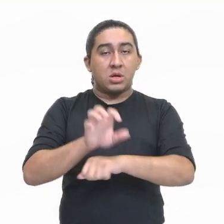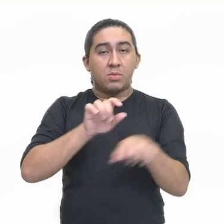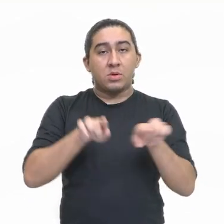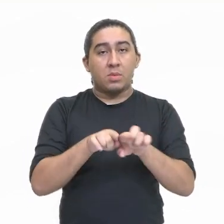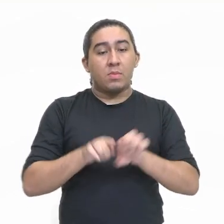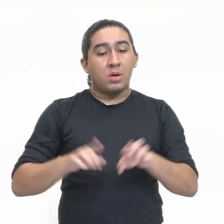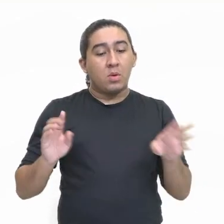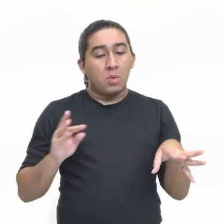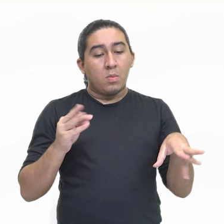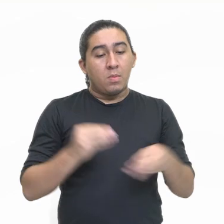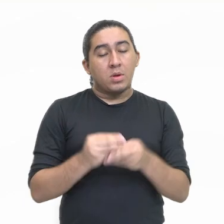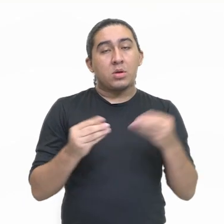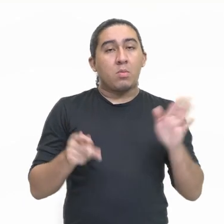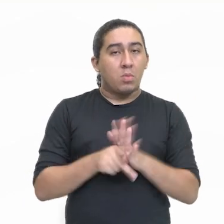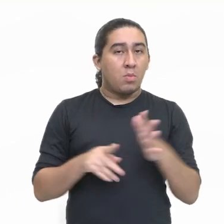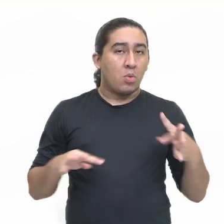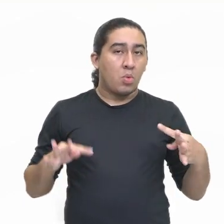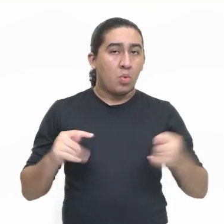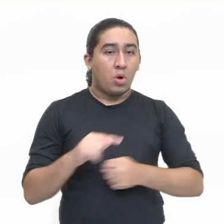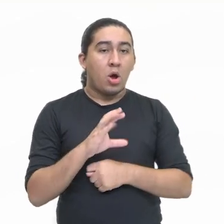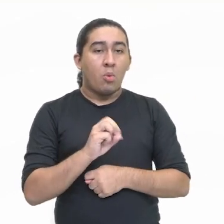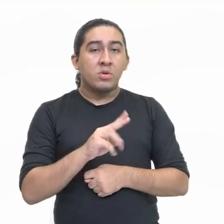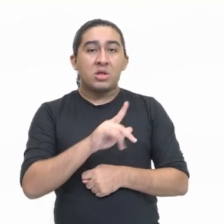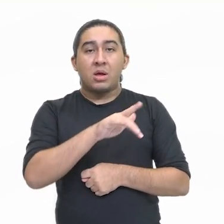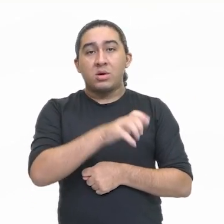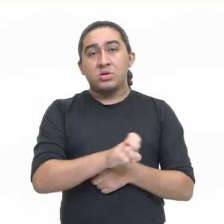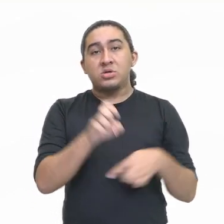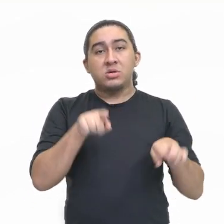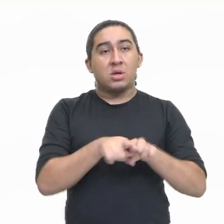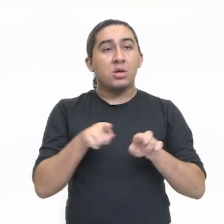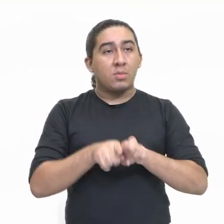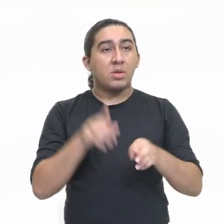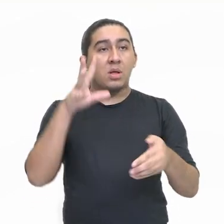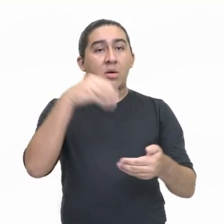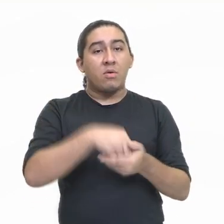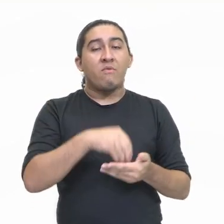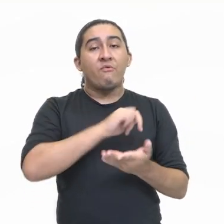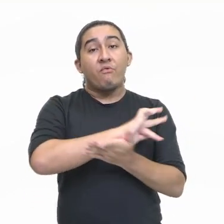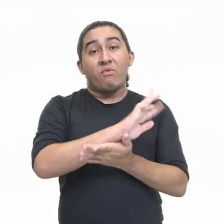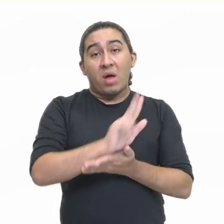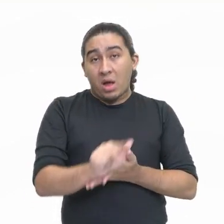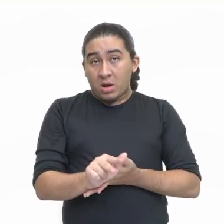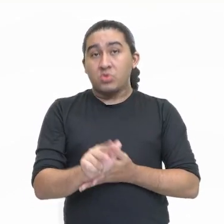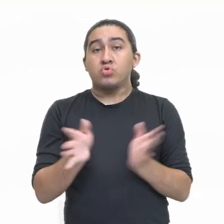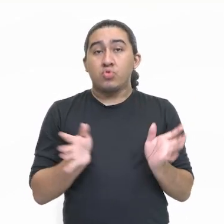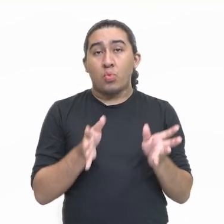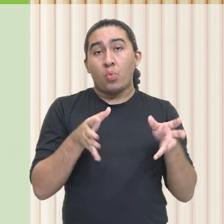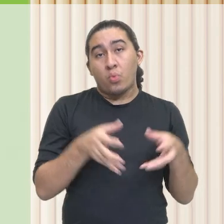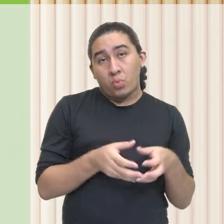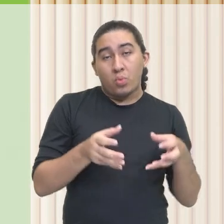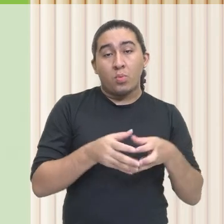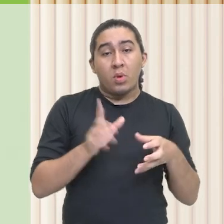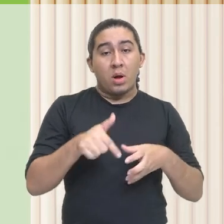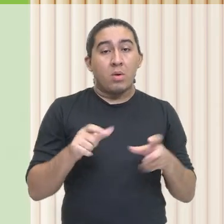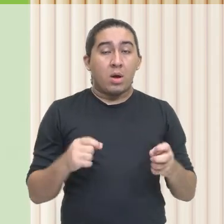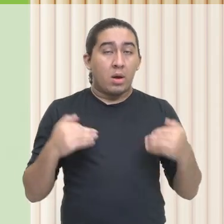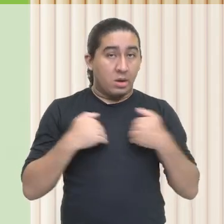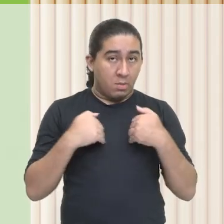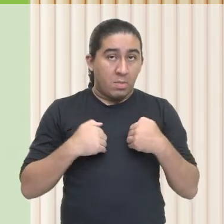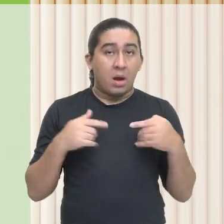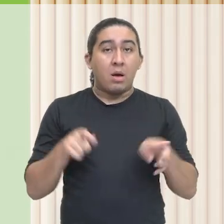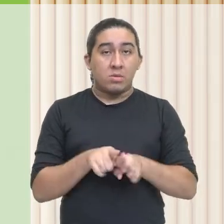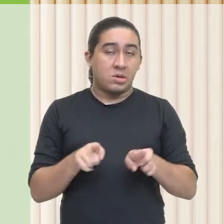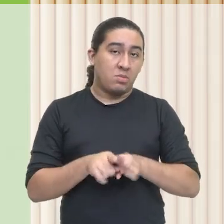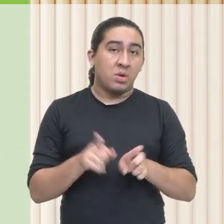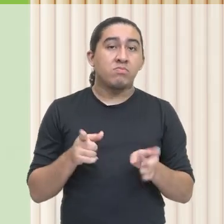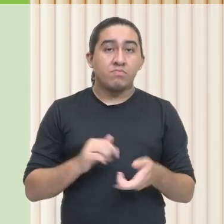que incluem as comunidades as comunidades que incluem várias populações né de de espécies e